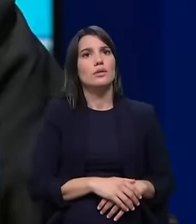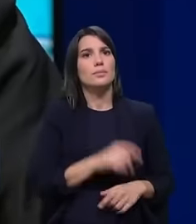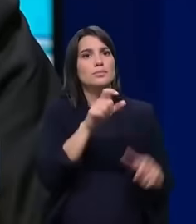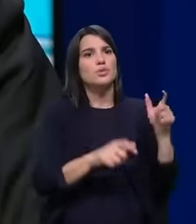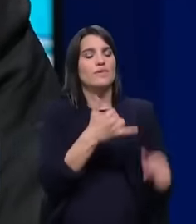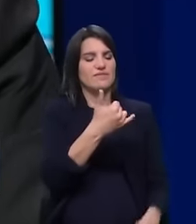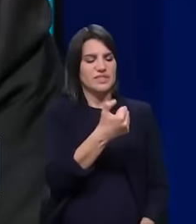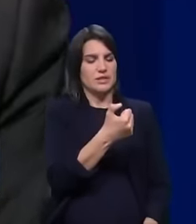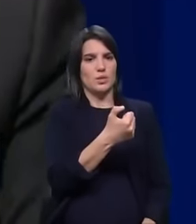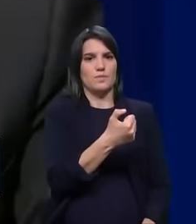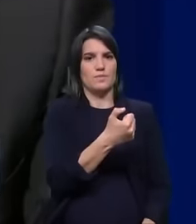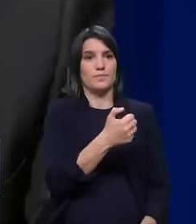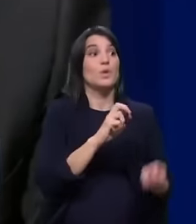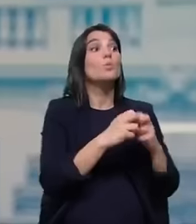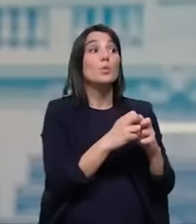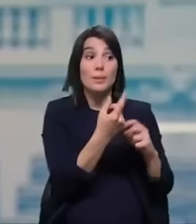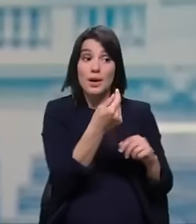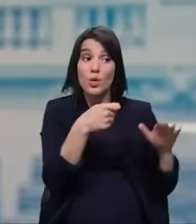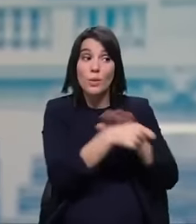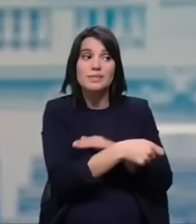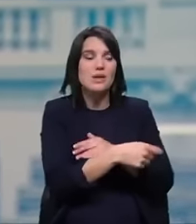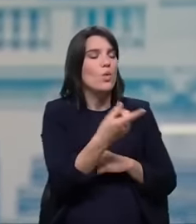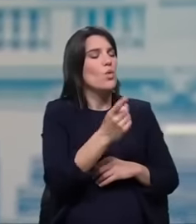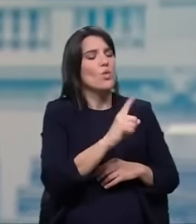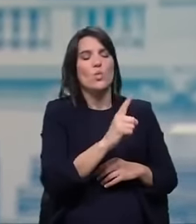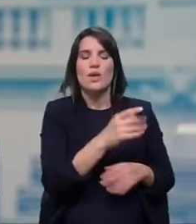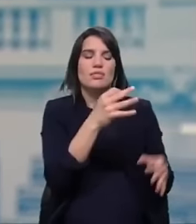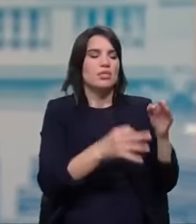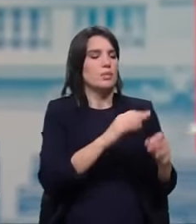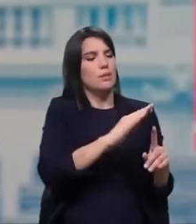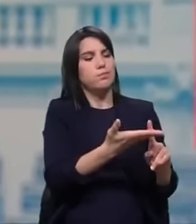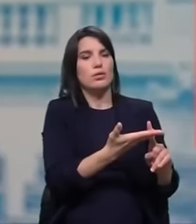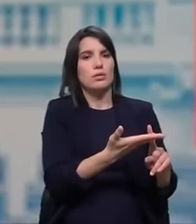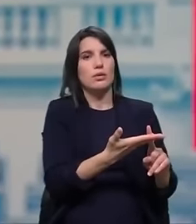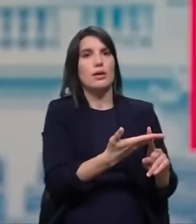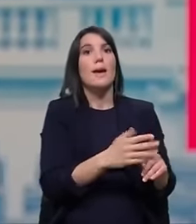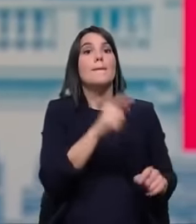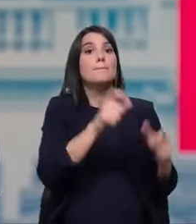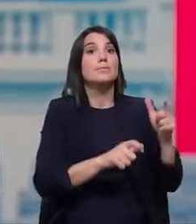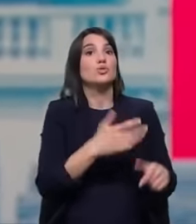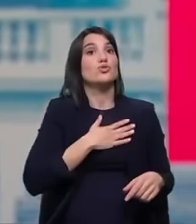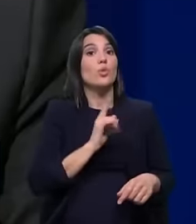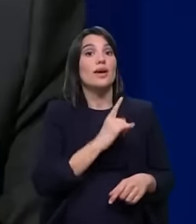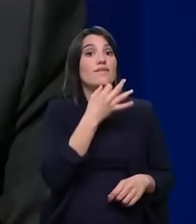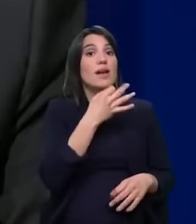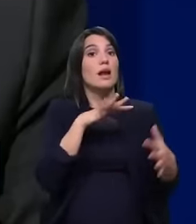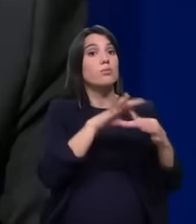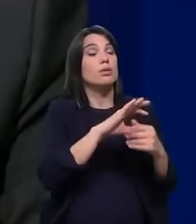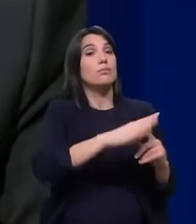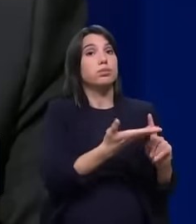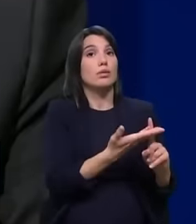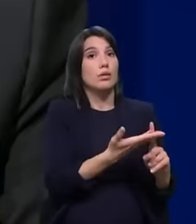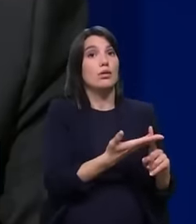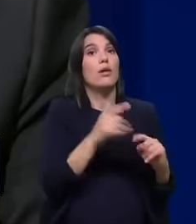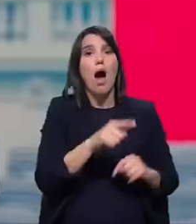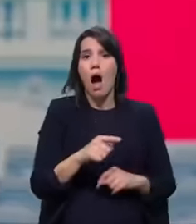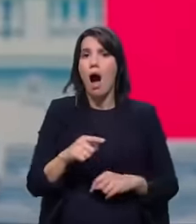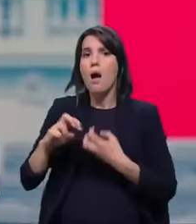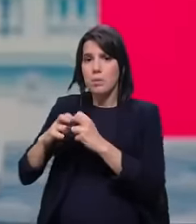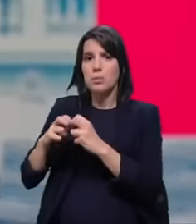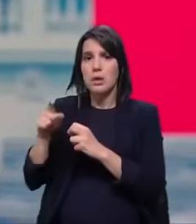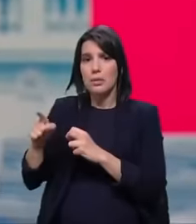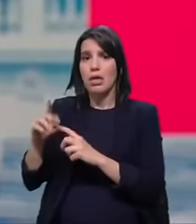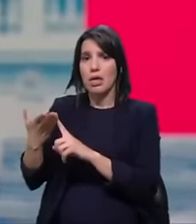25 pessoas. Sim. O problema da corrupção não é as penas. Penas é o que fala quem não quer falar sobre condenações. Ah, as penas não é um problema. O problema da corrupção, eu